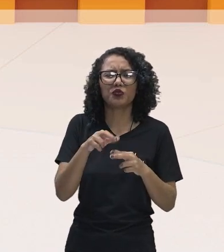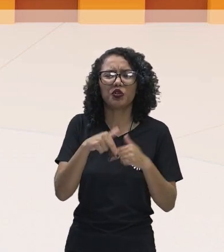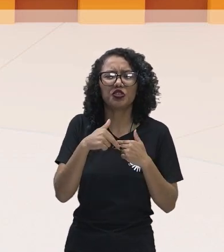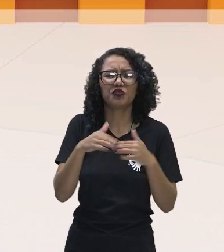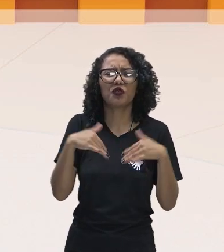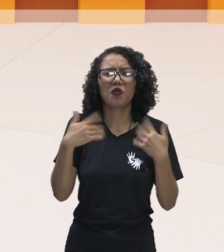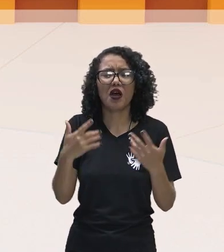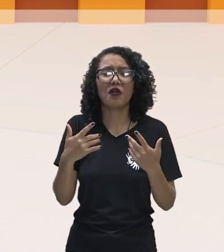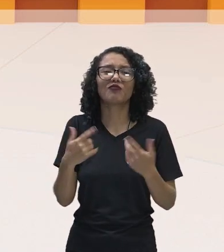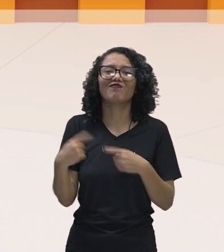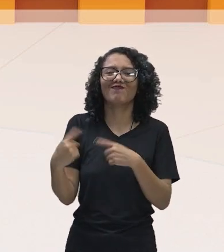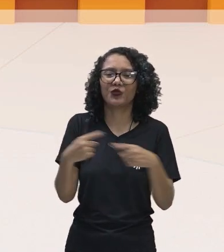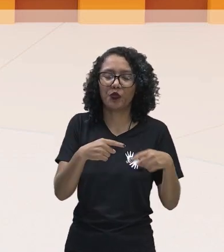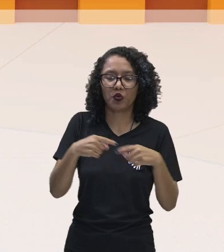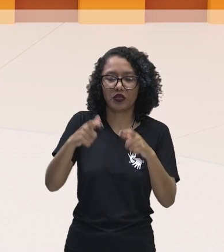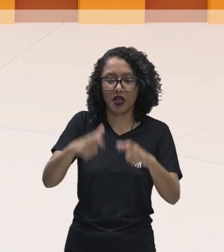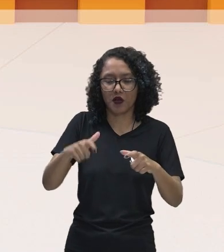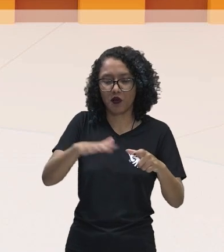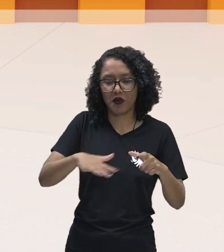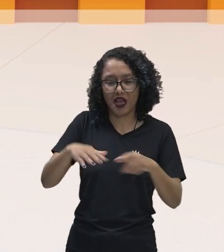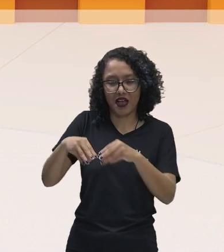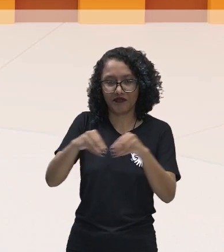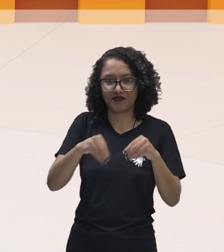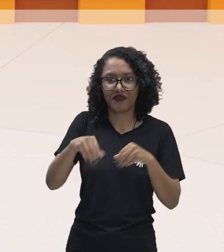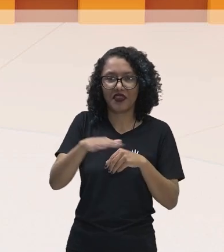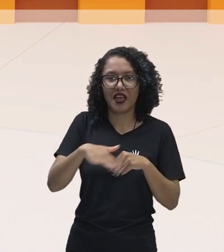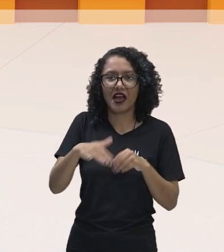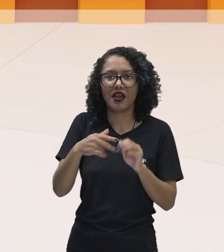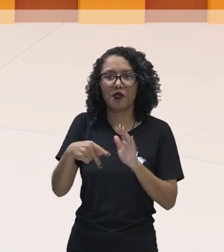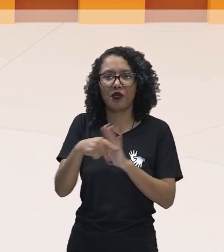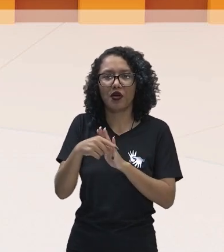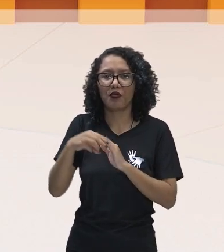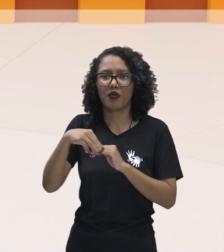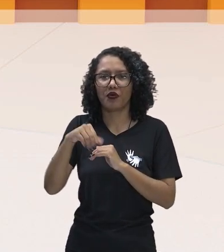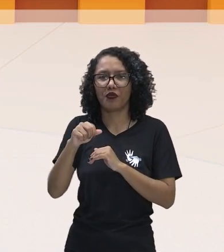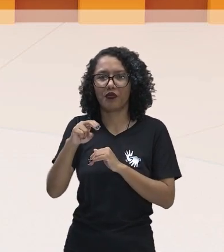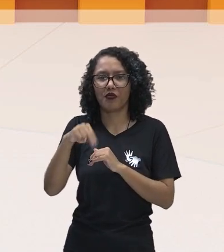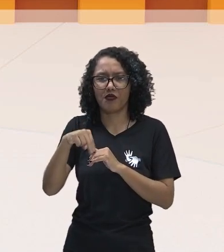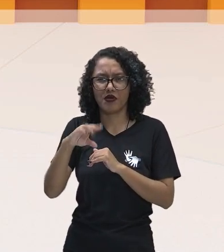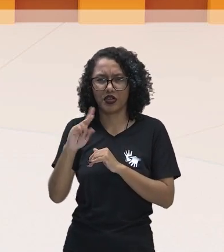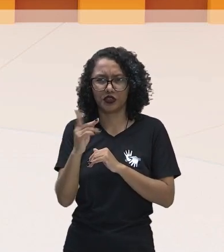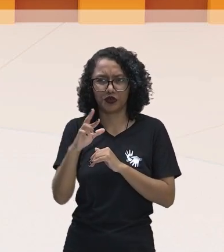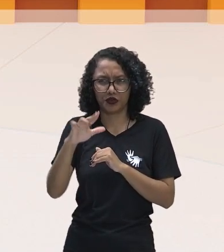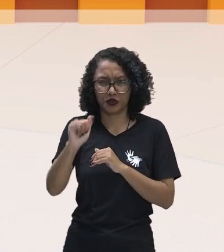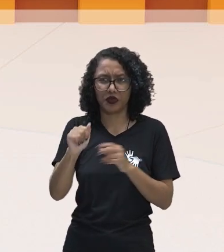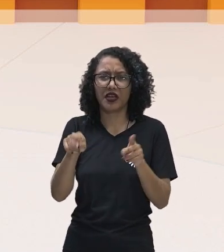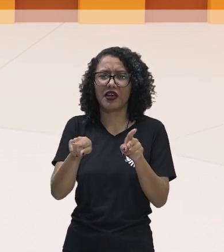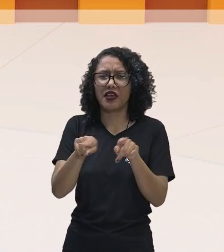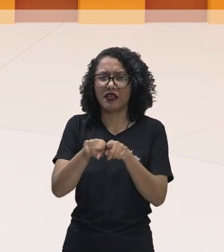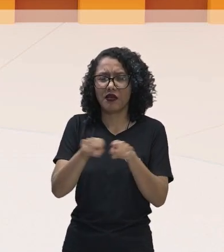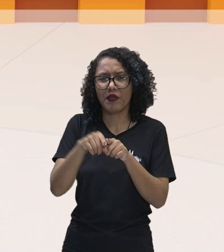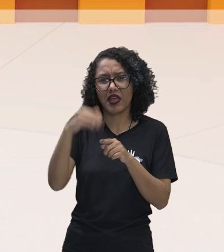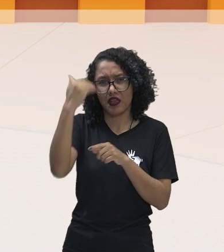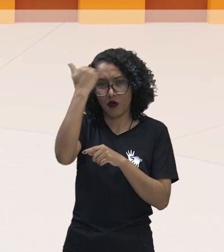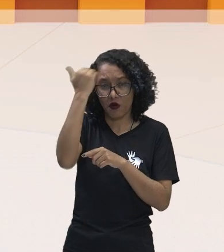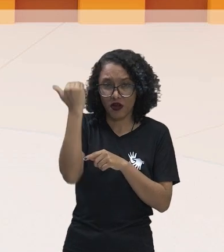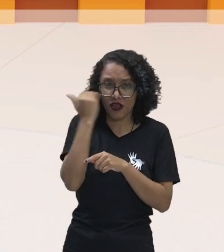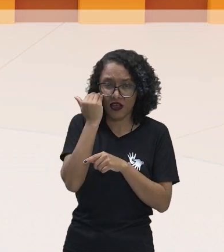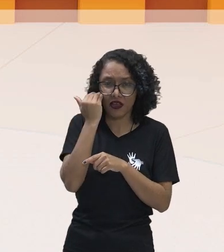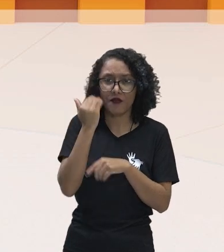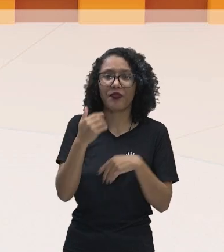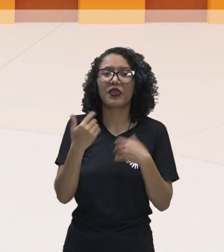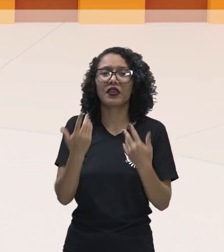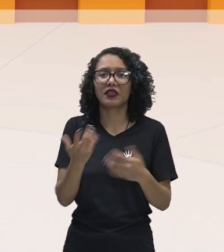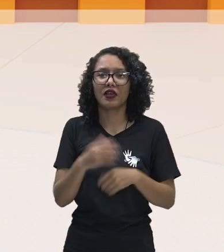territorial ali no território da Manchúria e da Coreia. Então, os russos entraram nessa